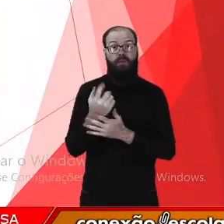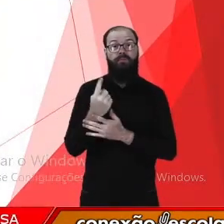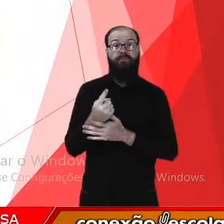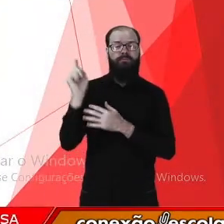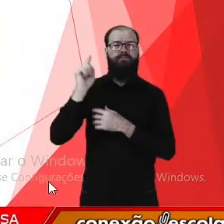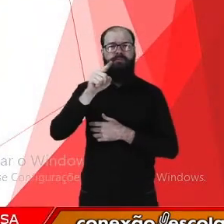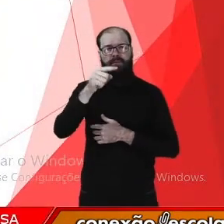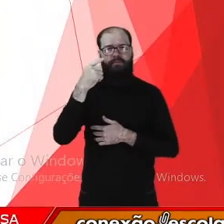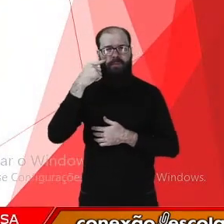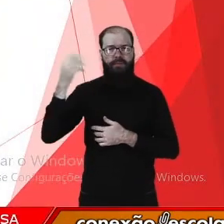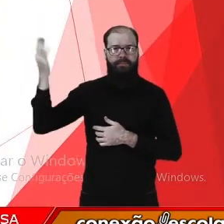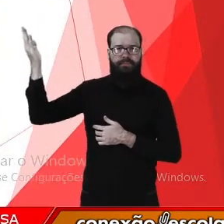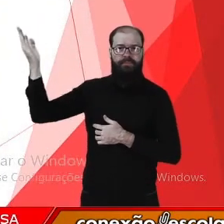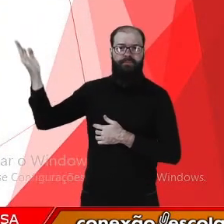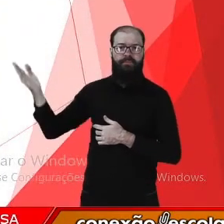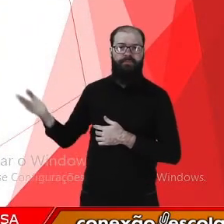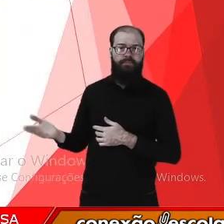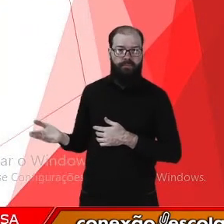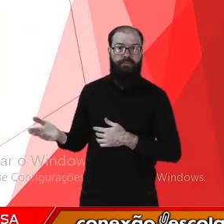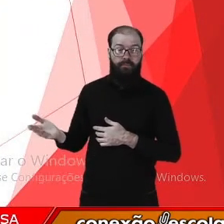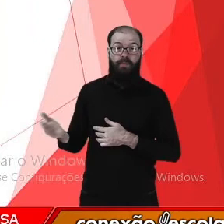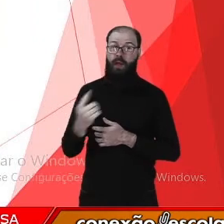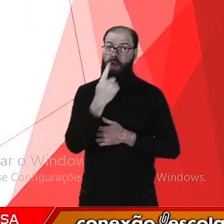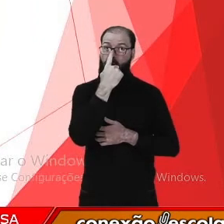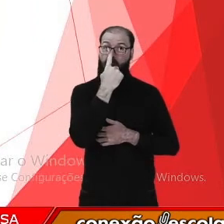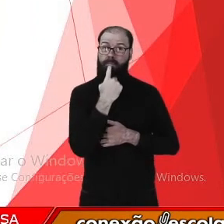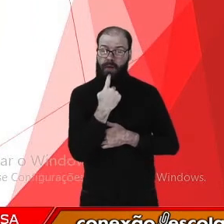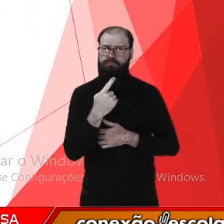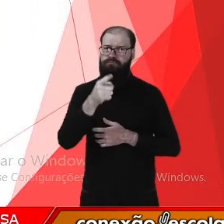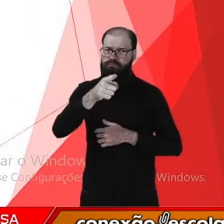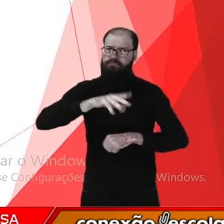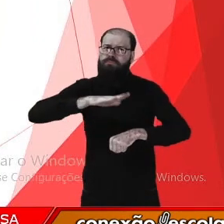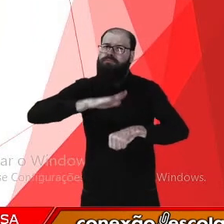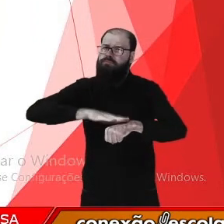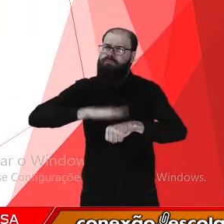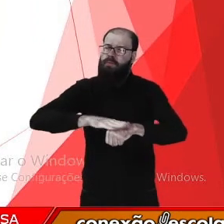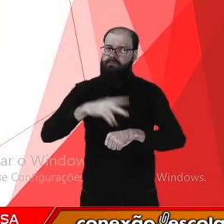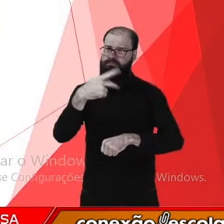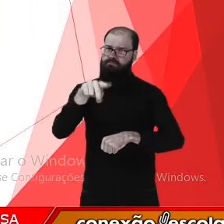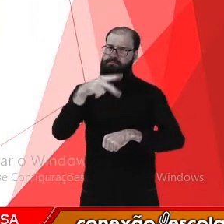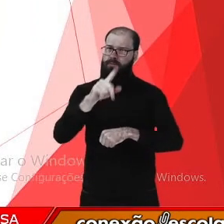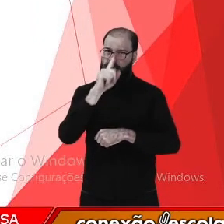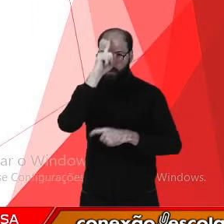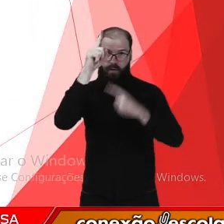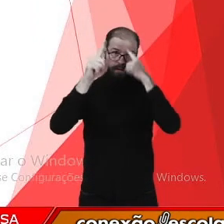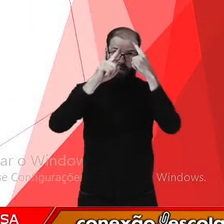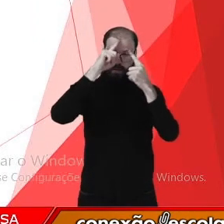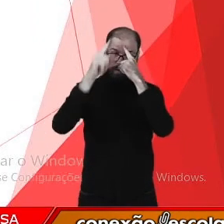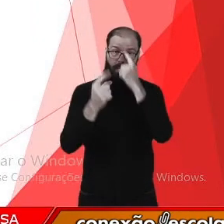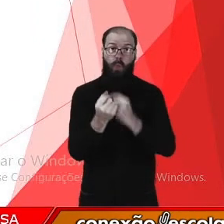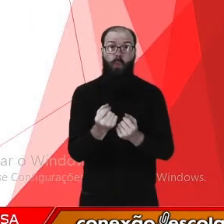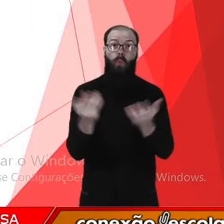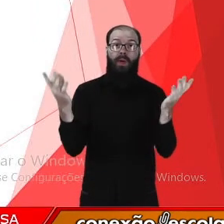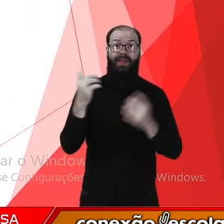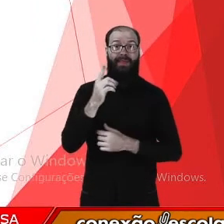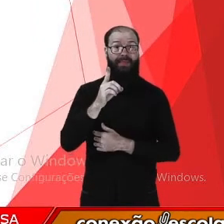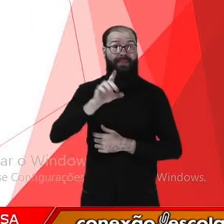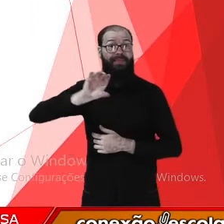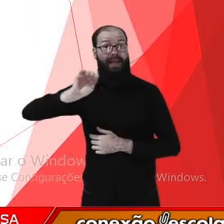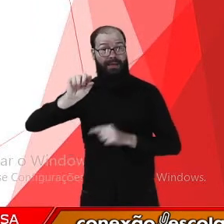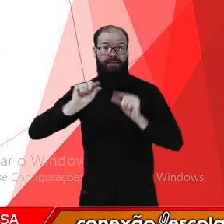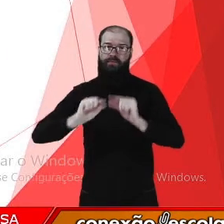essa imagem e elabore por conta própria 10 frases. Pode ser menos, mas pelo menos 10